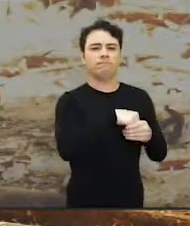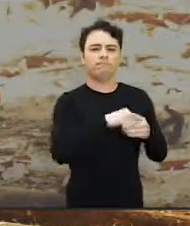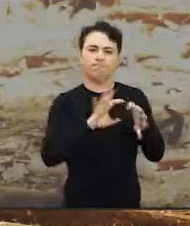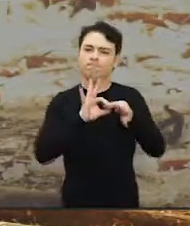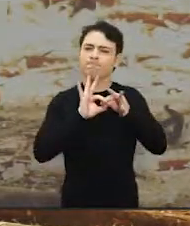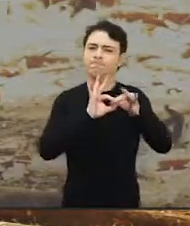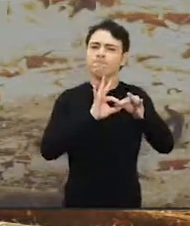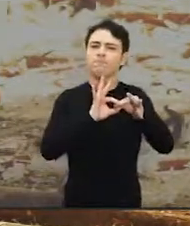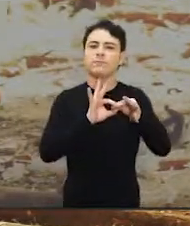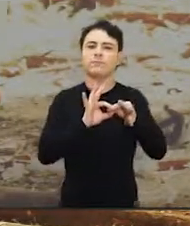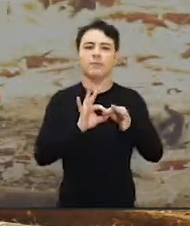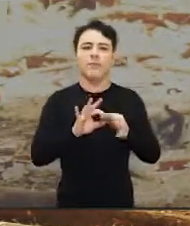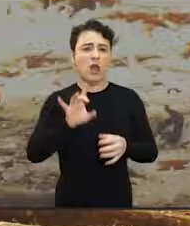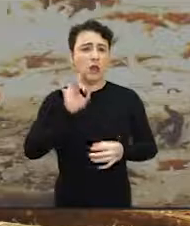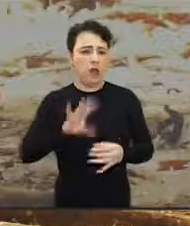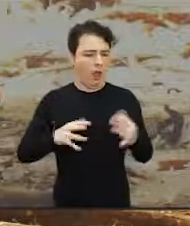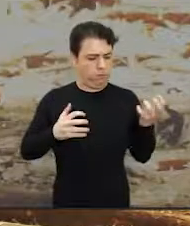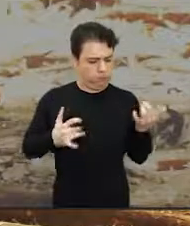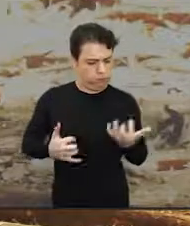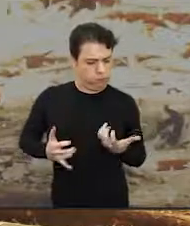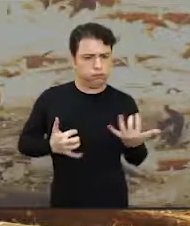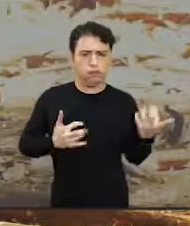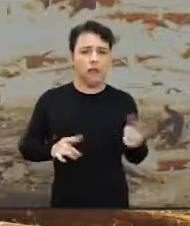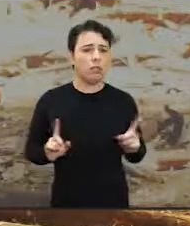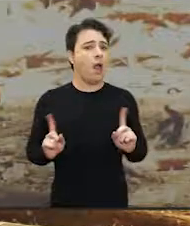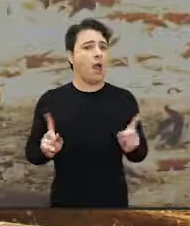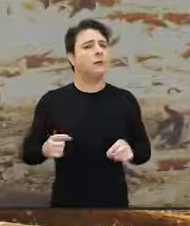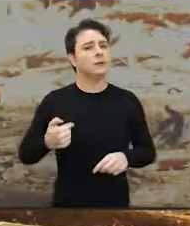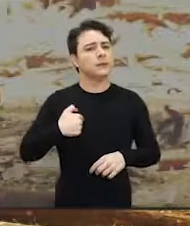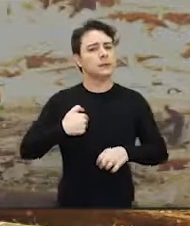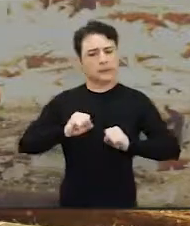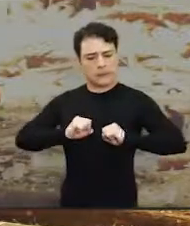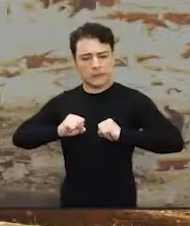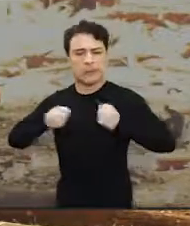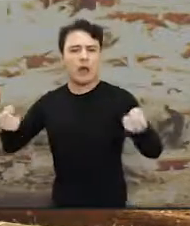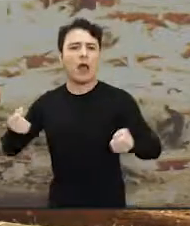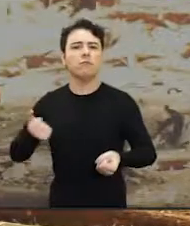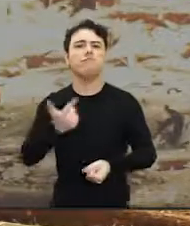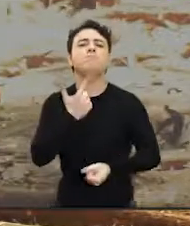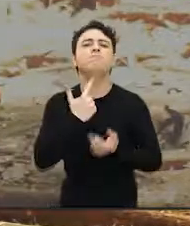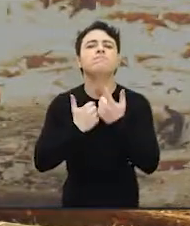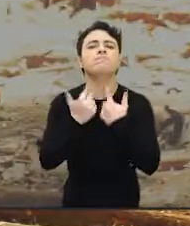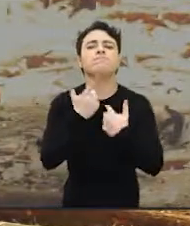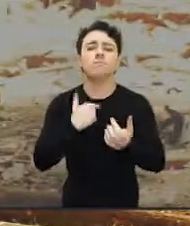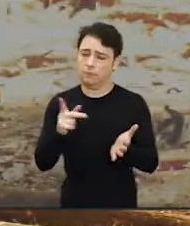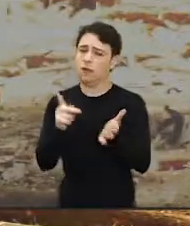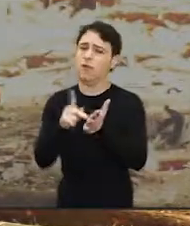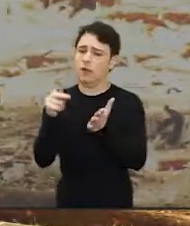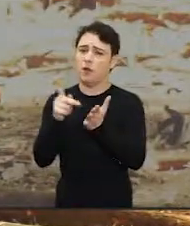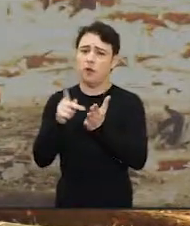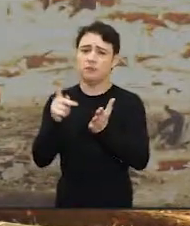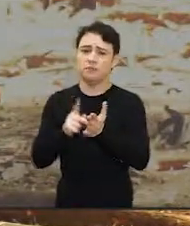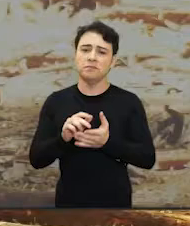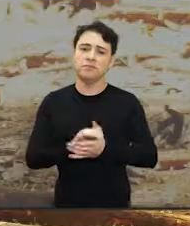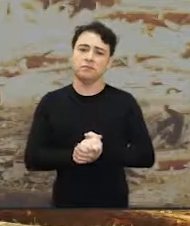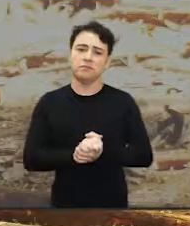nesse trabalho, porque eu me envolvi também no processo de composição, me envolvi no processo de produção. Não foi algo que eu só fui tocar,